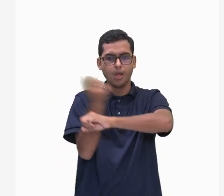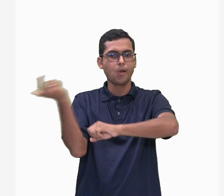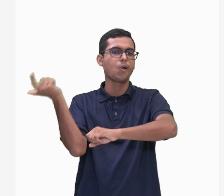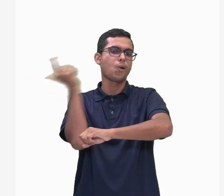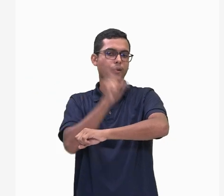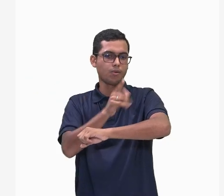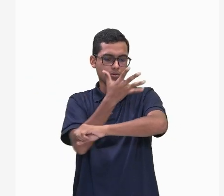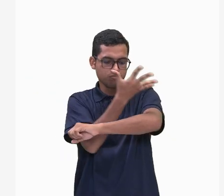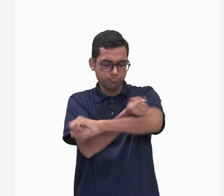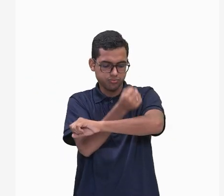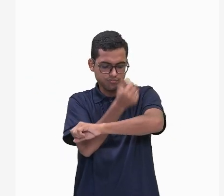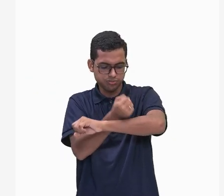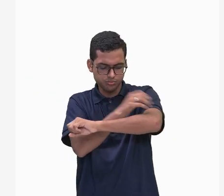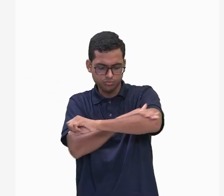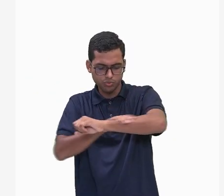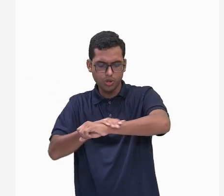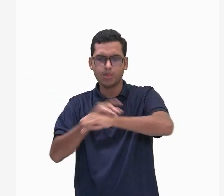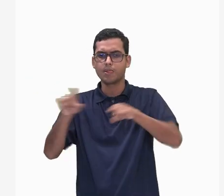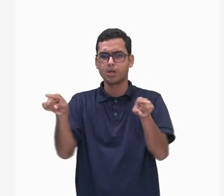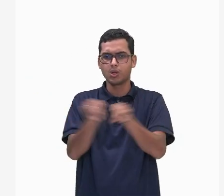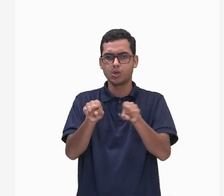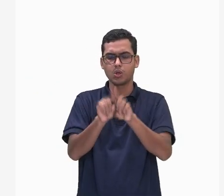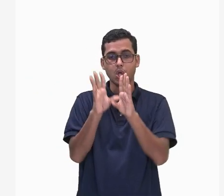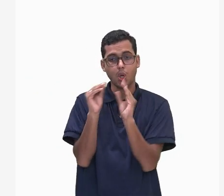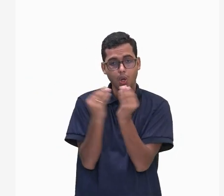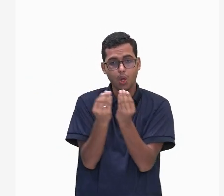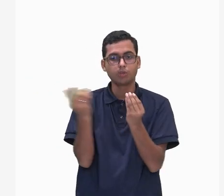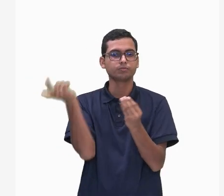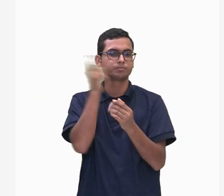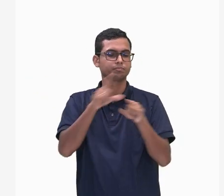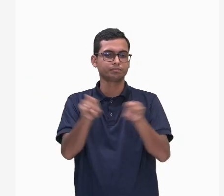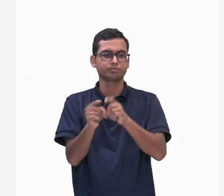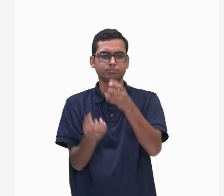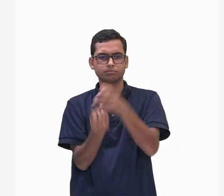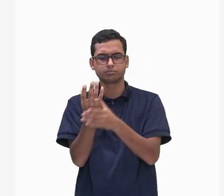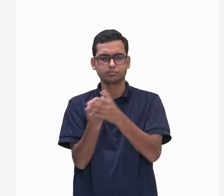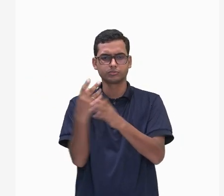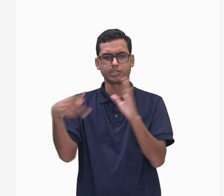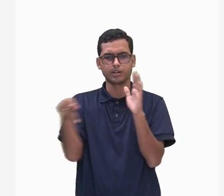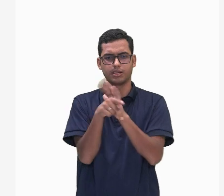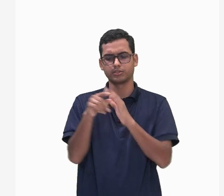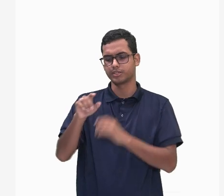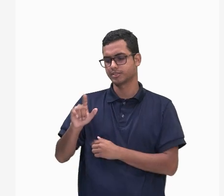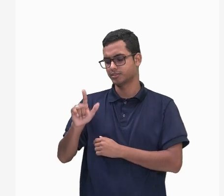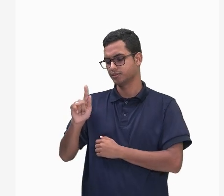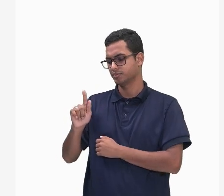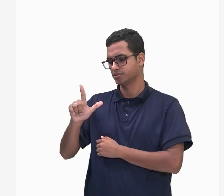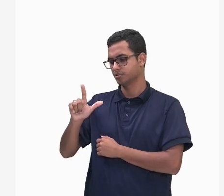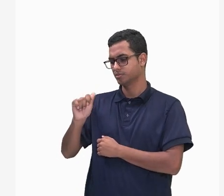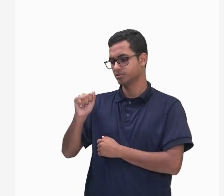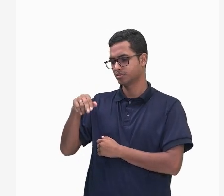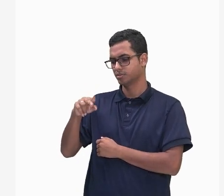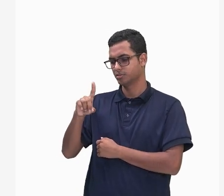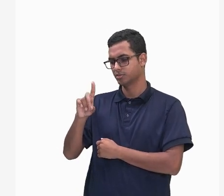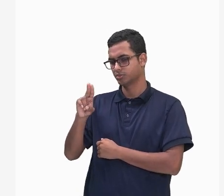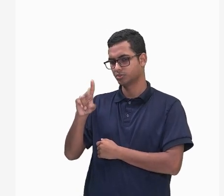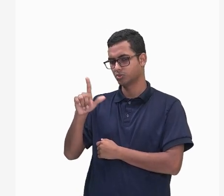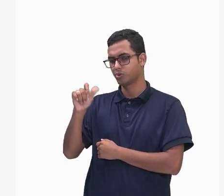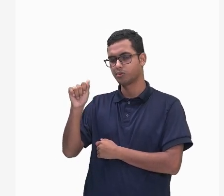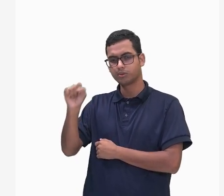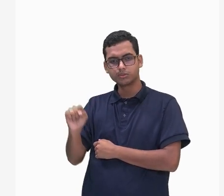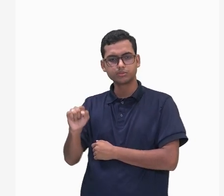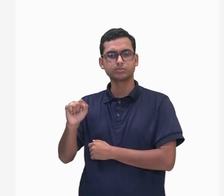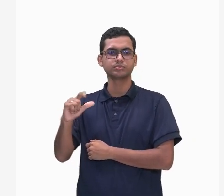tecido epitelial ele está relacionado também com a produção de glândulas. E as glândulas endócrinas, exócrinas, elas têm